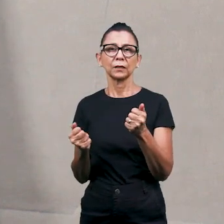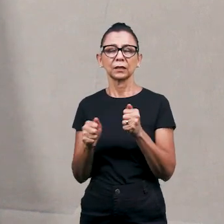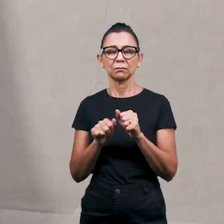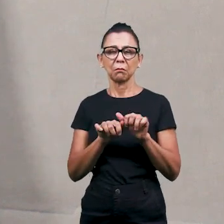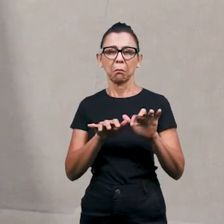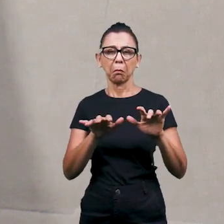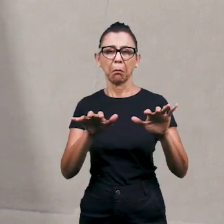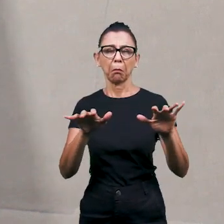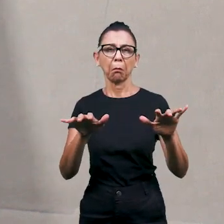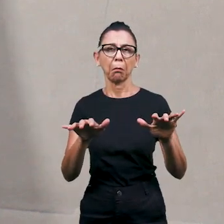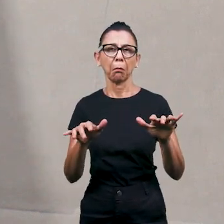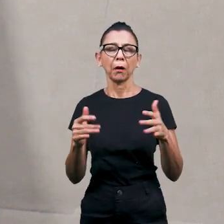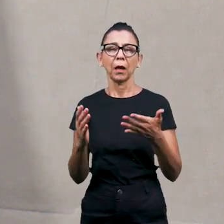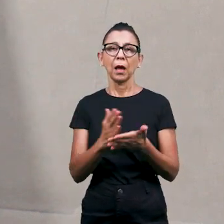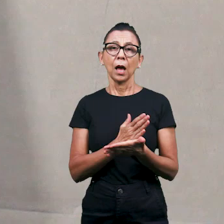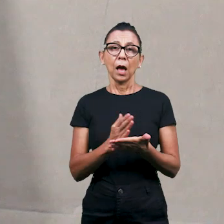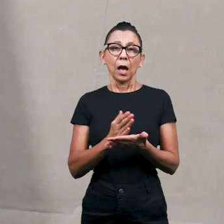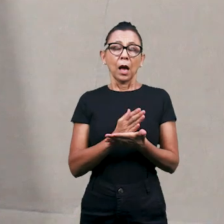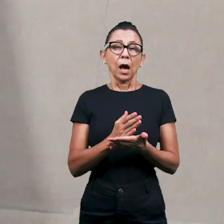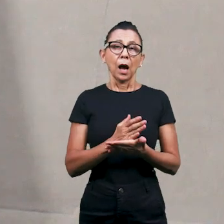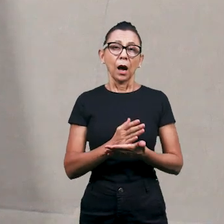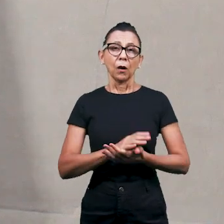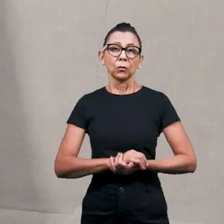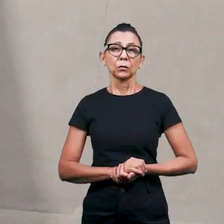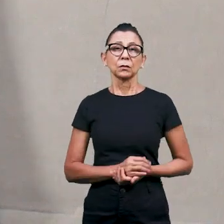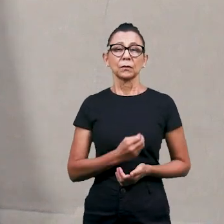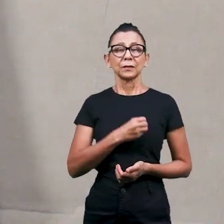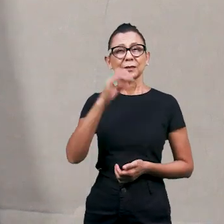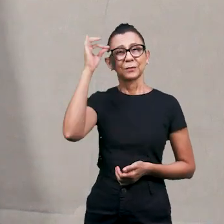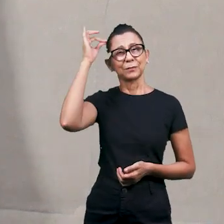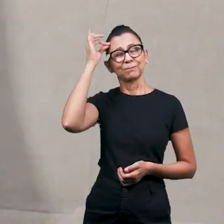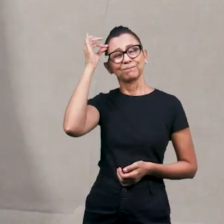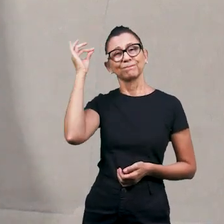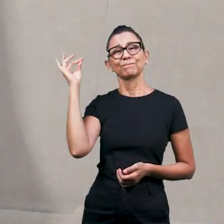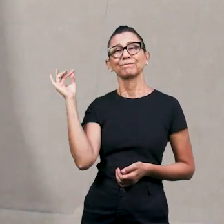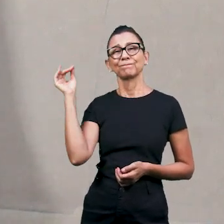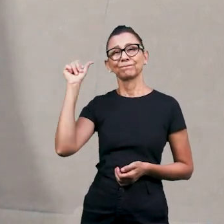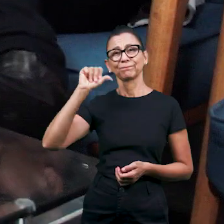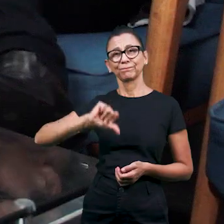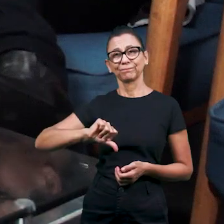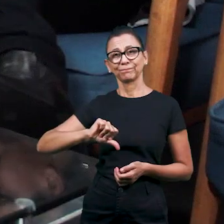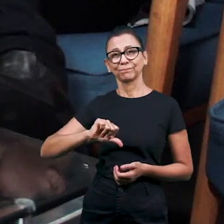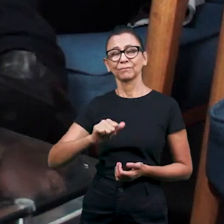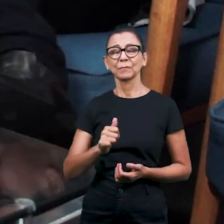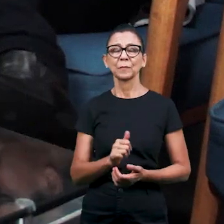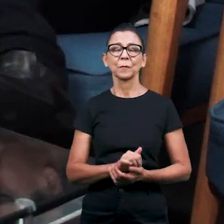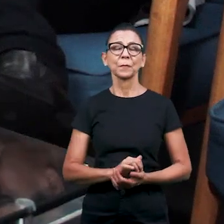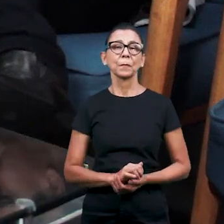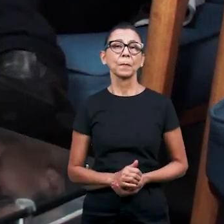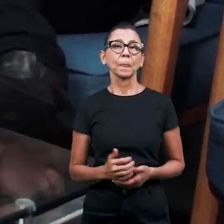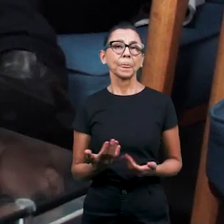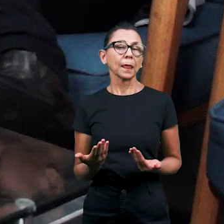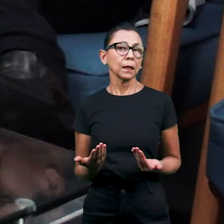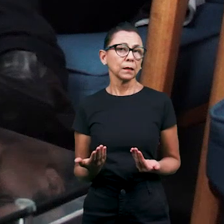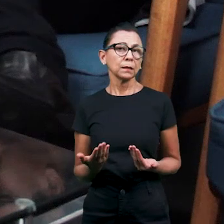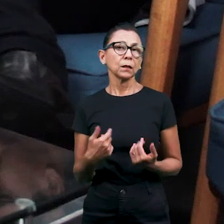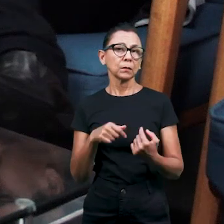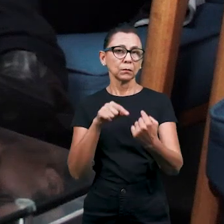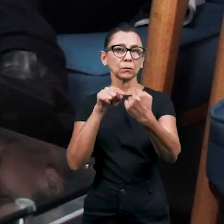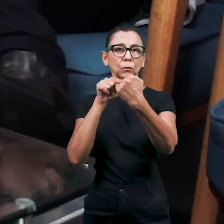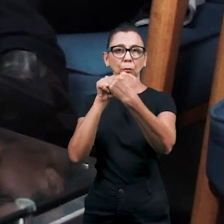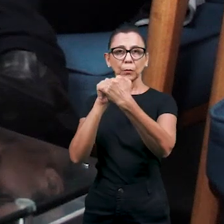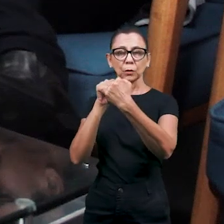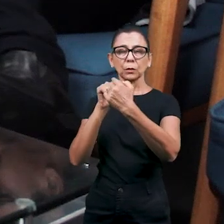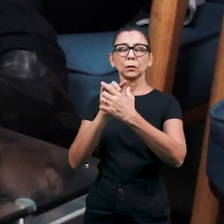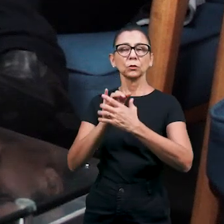esfriaram espiritualmente, e os jovens é um dos grupos mais afetados em relação a isso. Então, inicialmente, esse é um dos